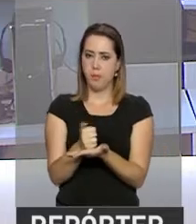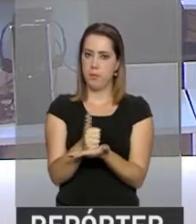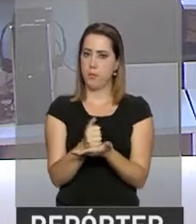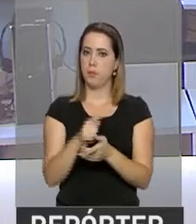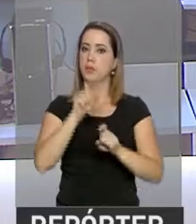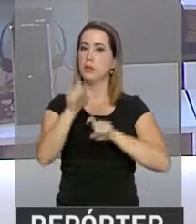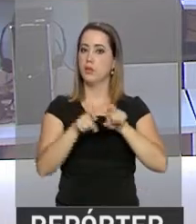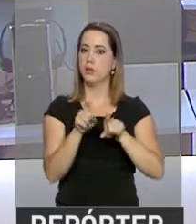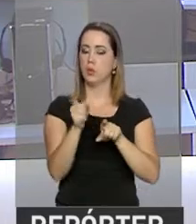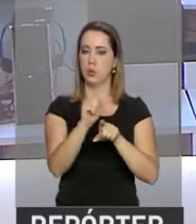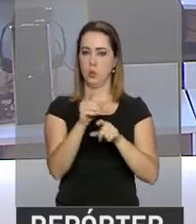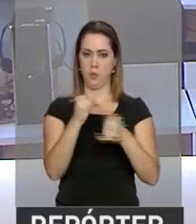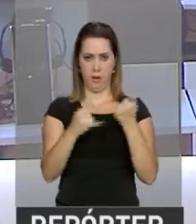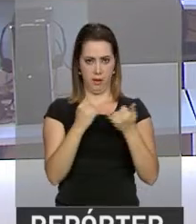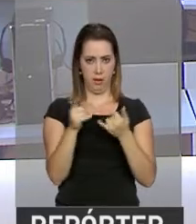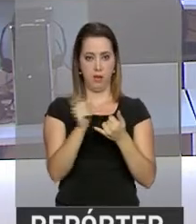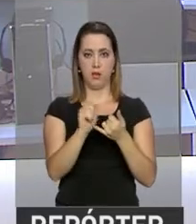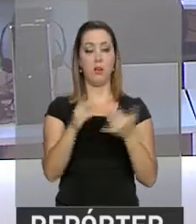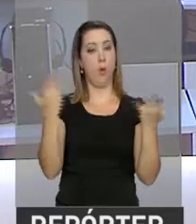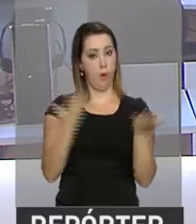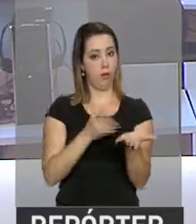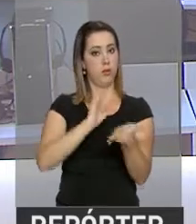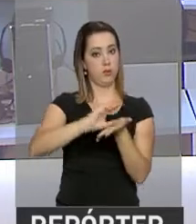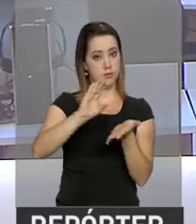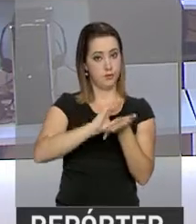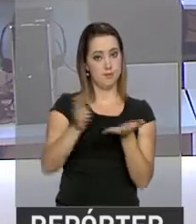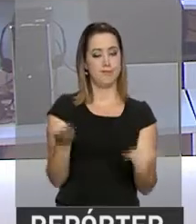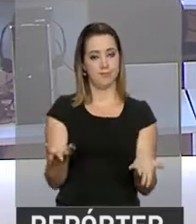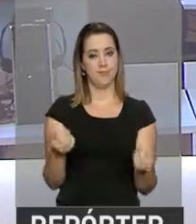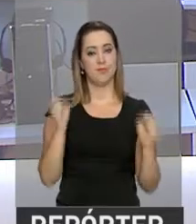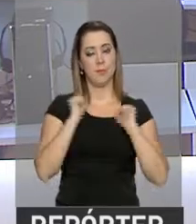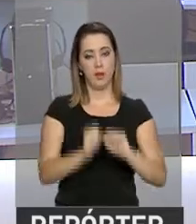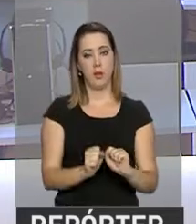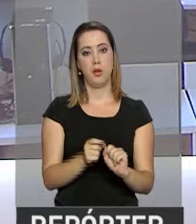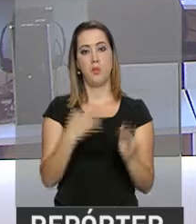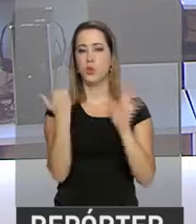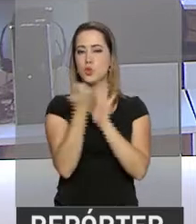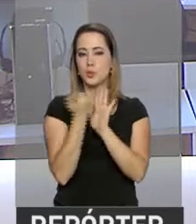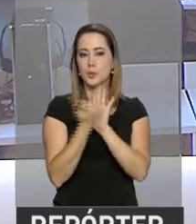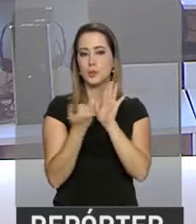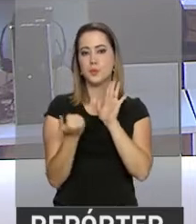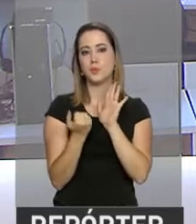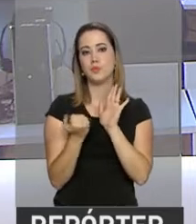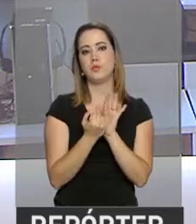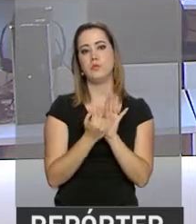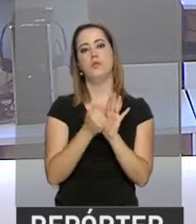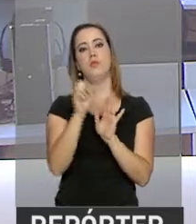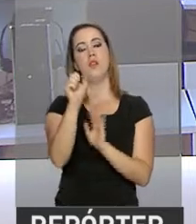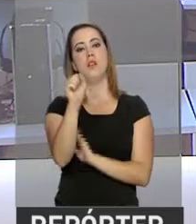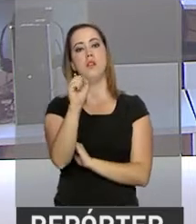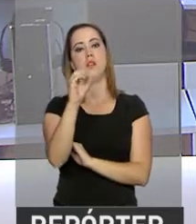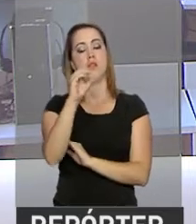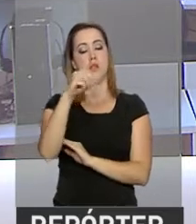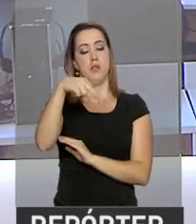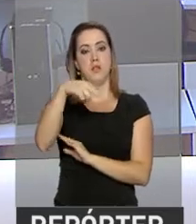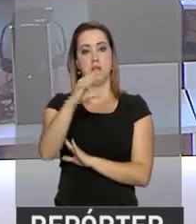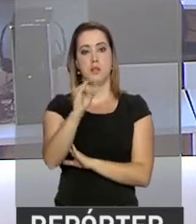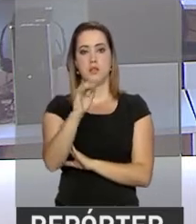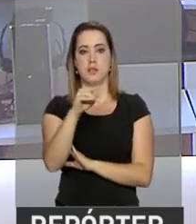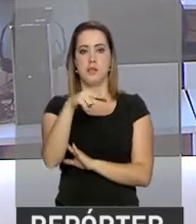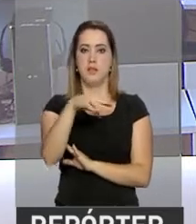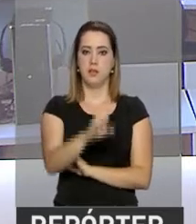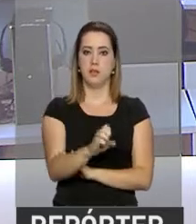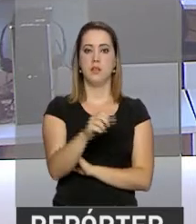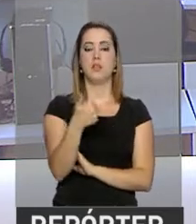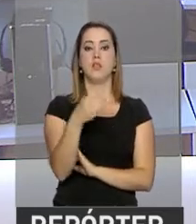ea partir de agora produtores independentes podem inscrever projetos na agência nacional de cinema ancine são 10 milhões